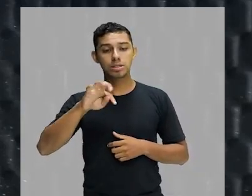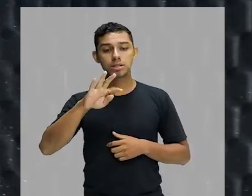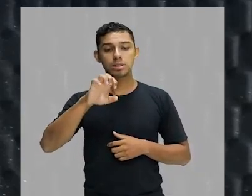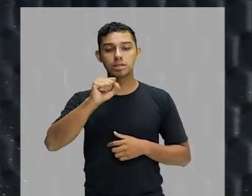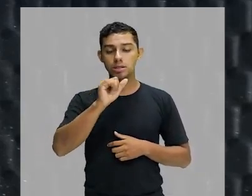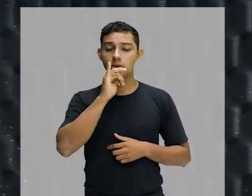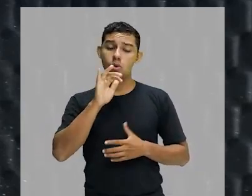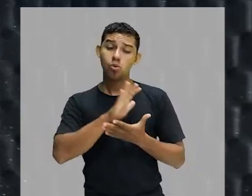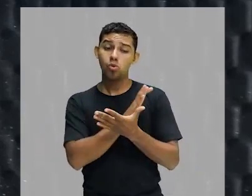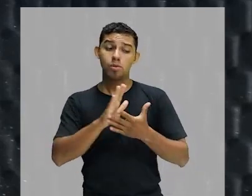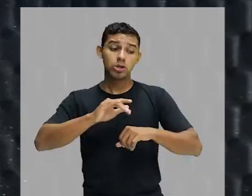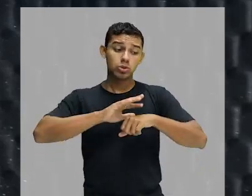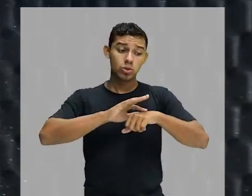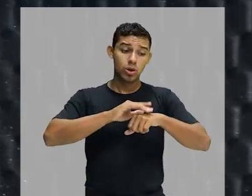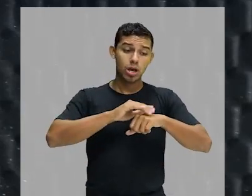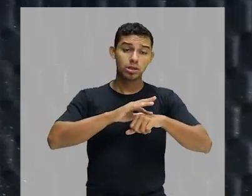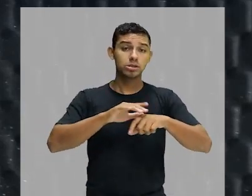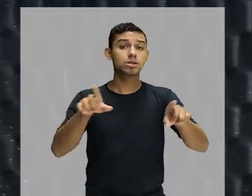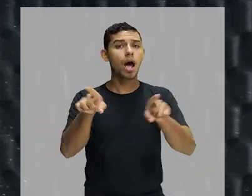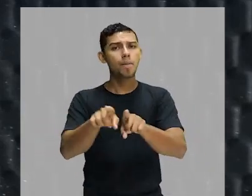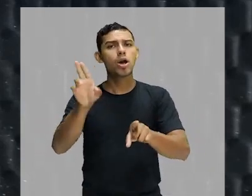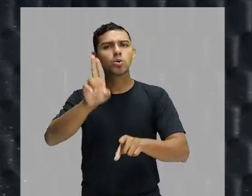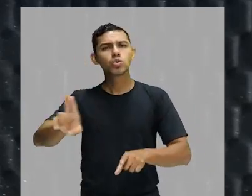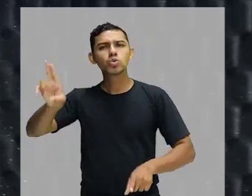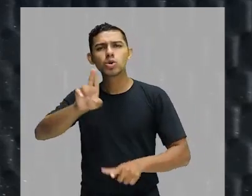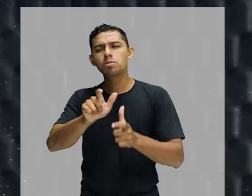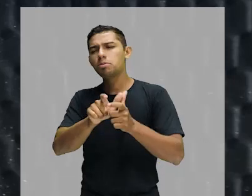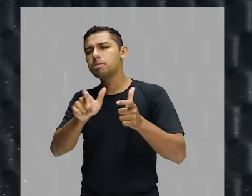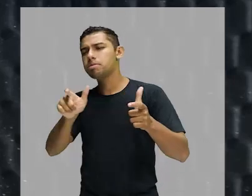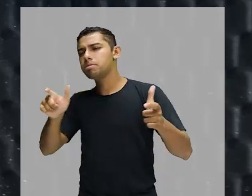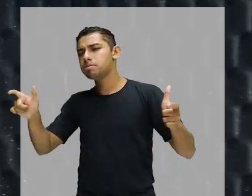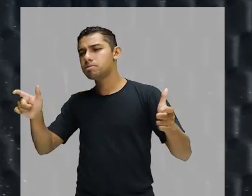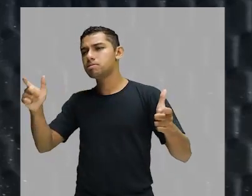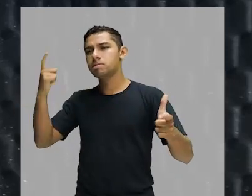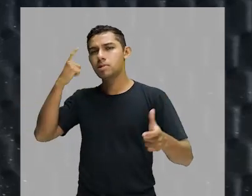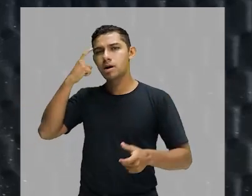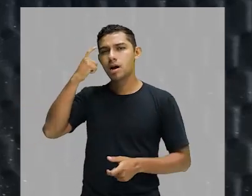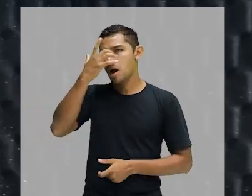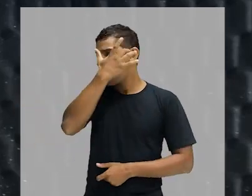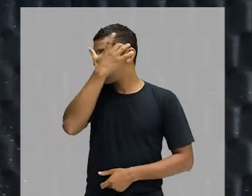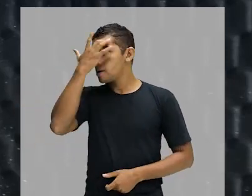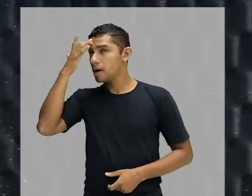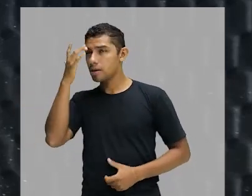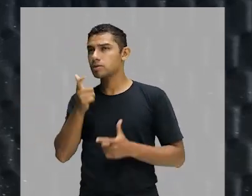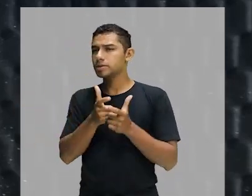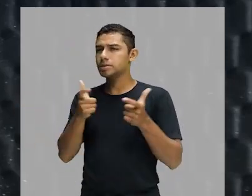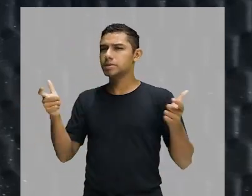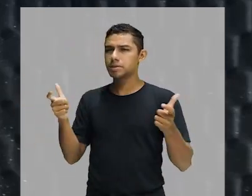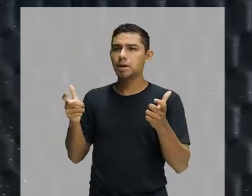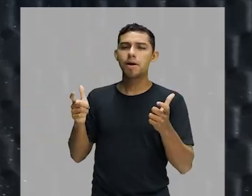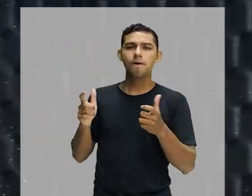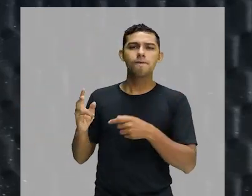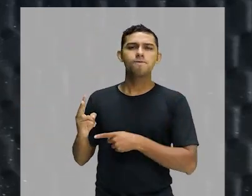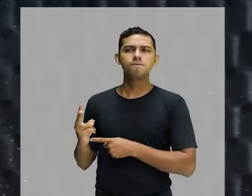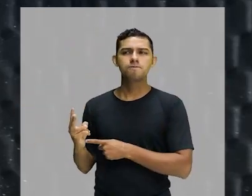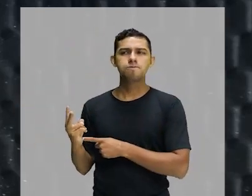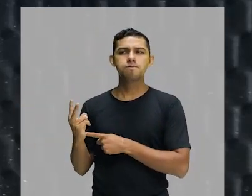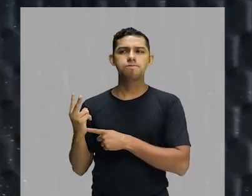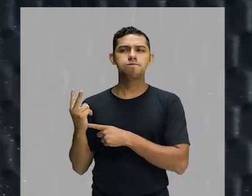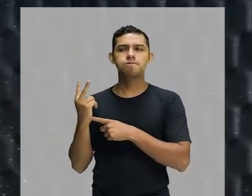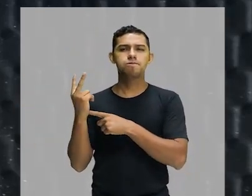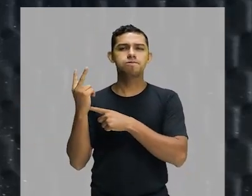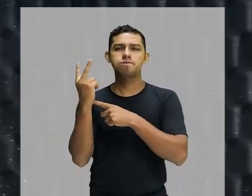doenças, mas são usados também em grande quantidade por pessoas que desejam aumentar o volume do músculo e a